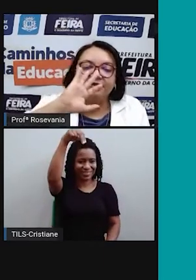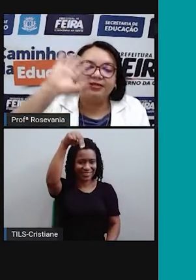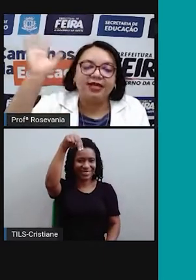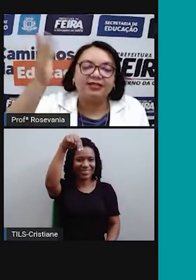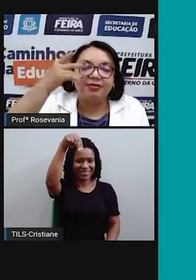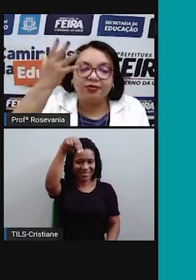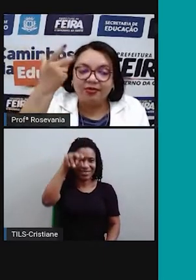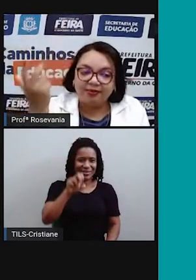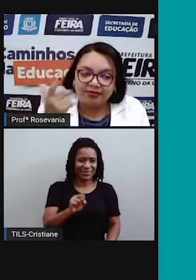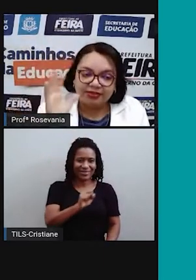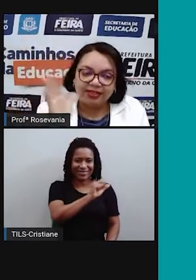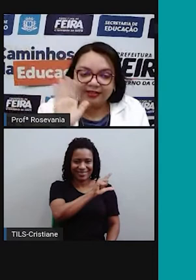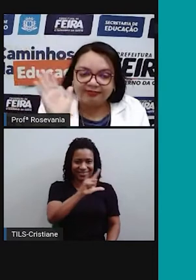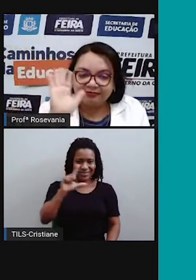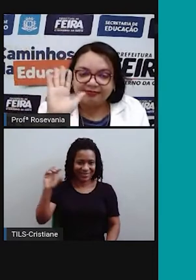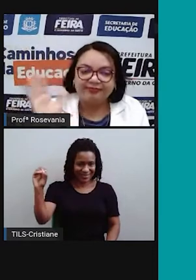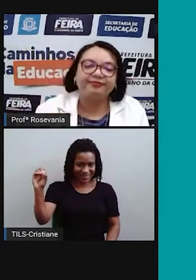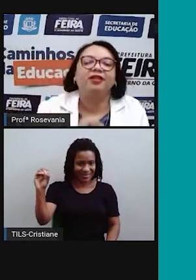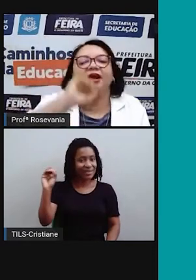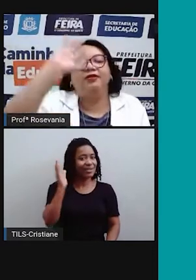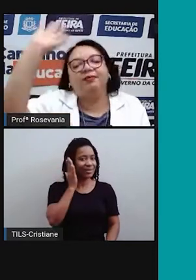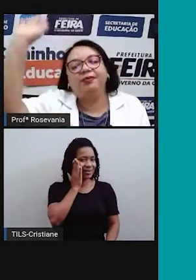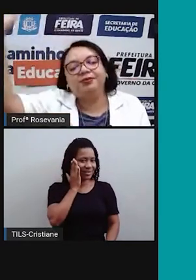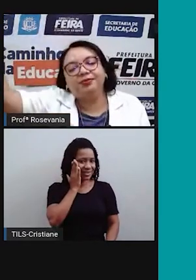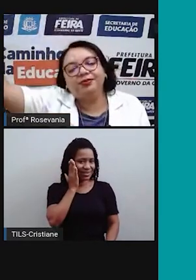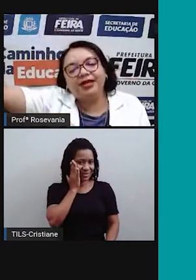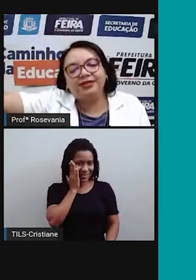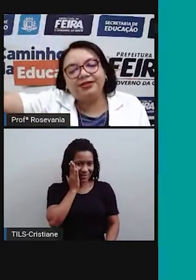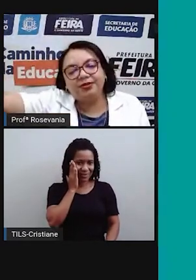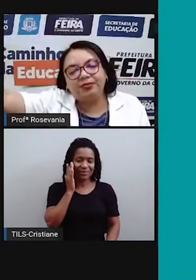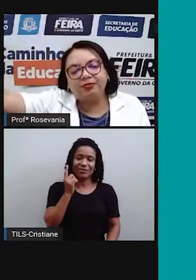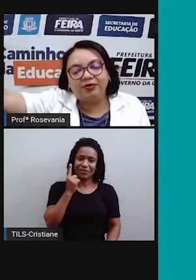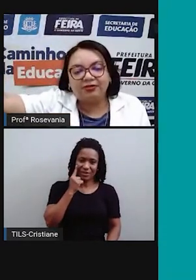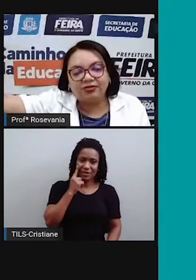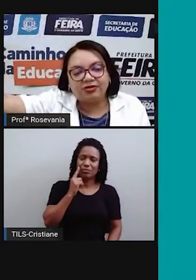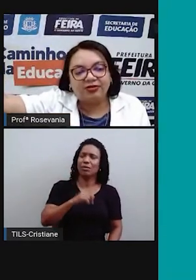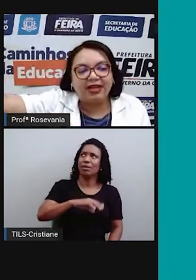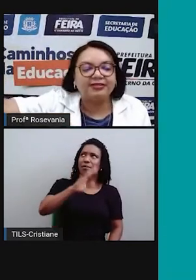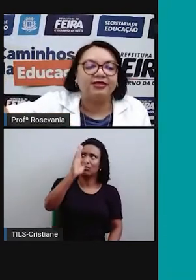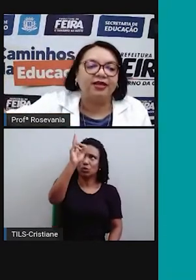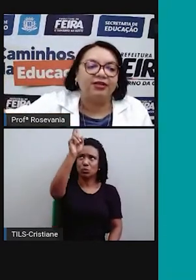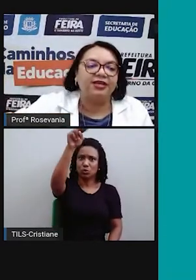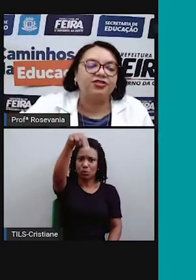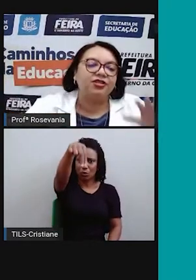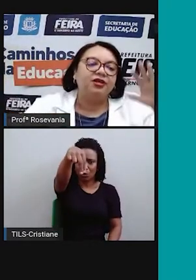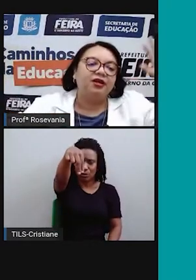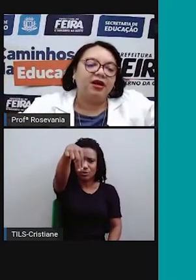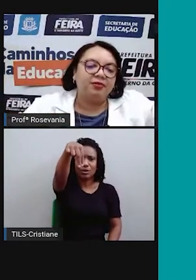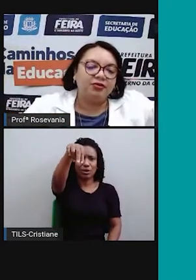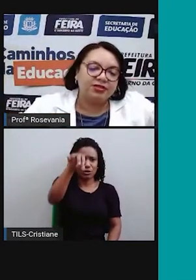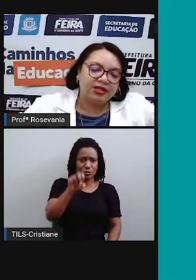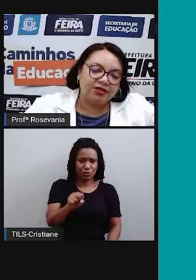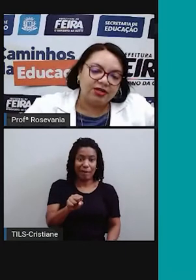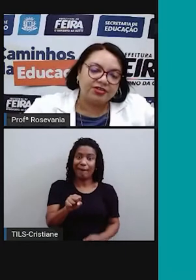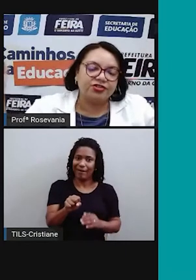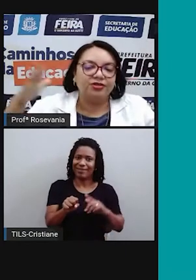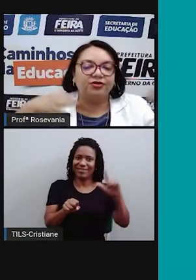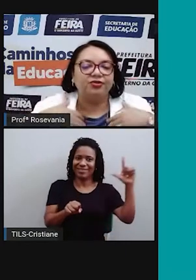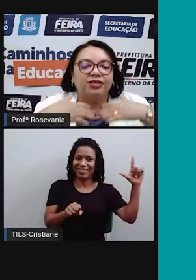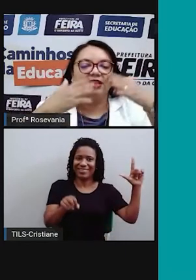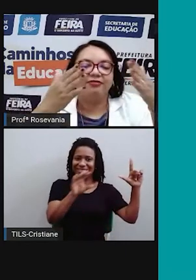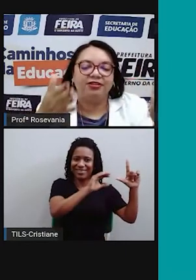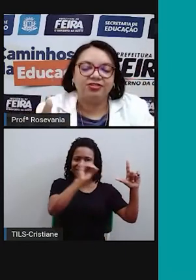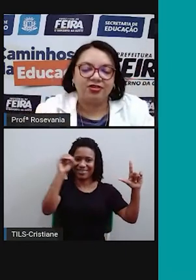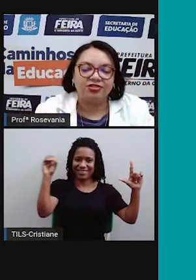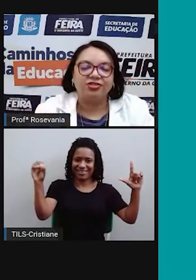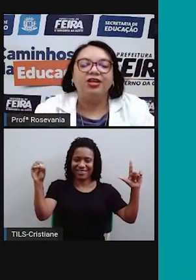eu vou precisar saber qual é a minha mão direita, aí eu aponto para o lado onde o sol nasce, que é o leste, a mão esquerda, oeste,